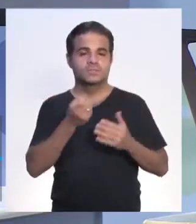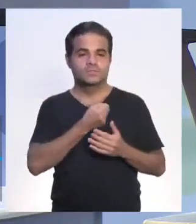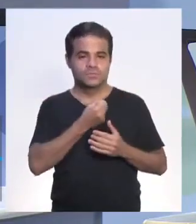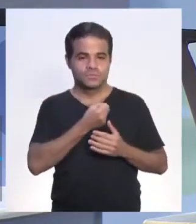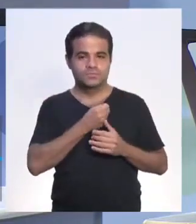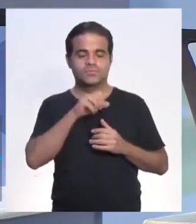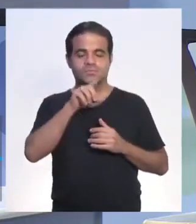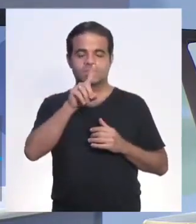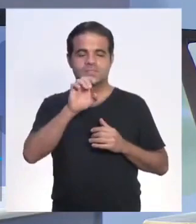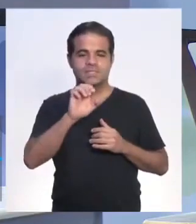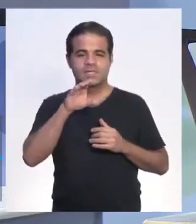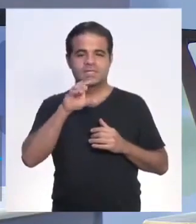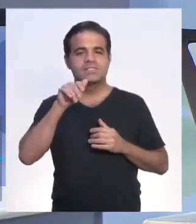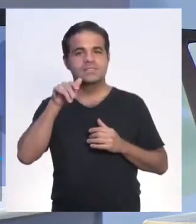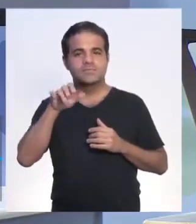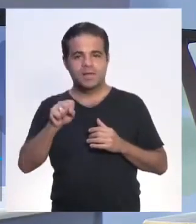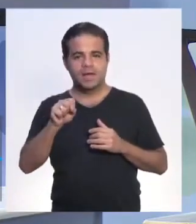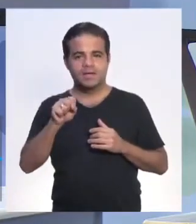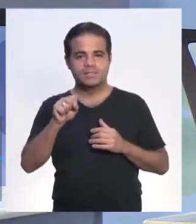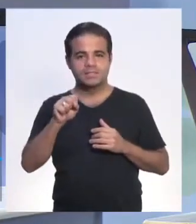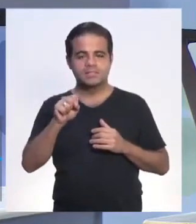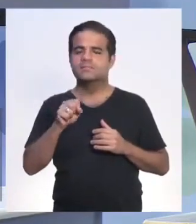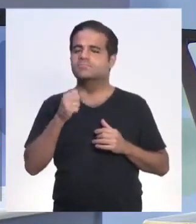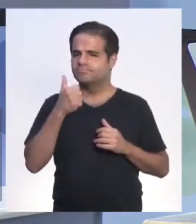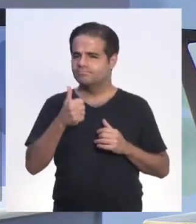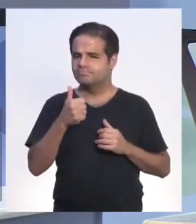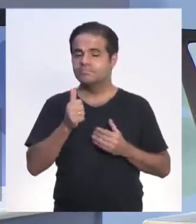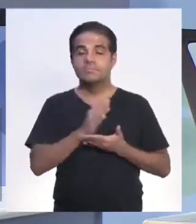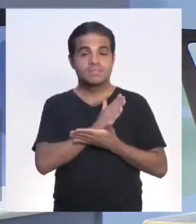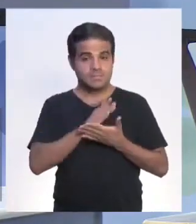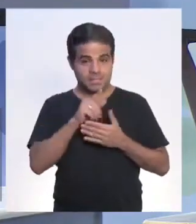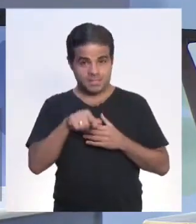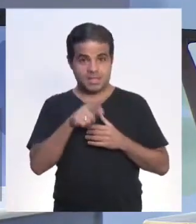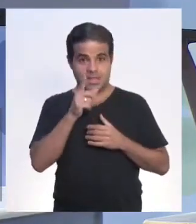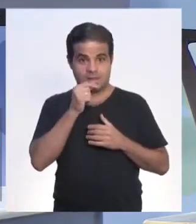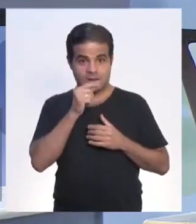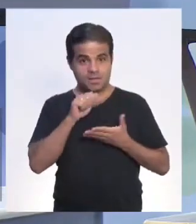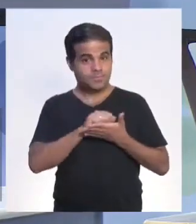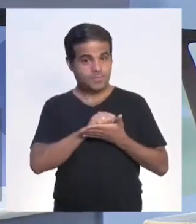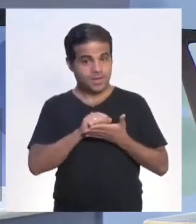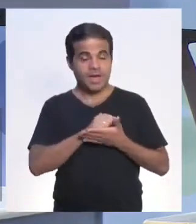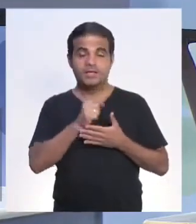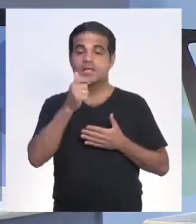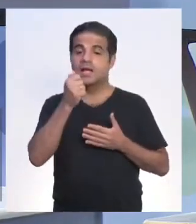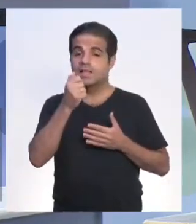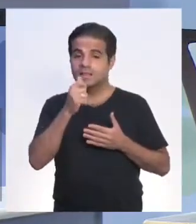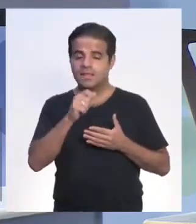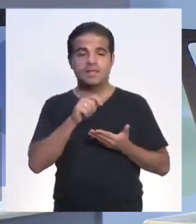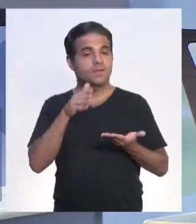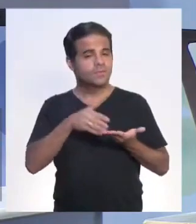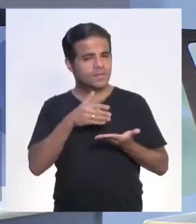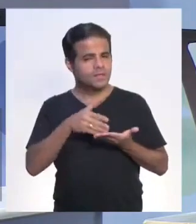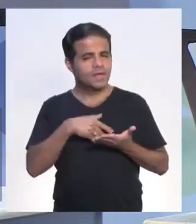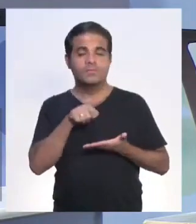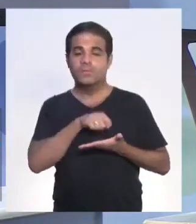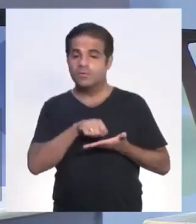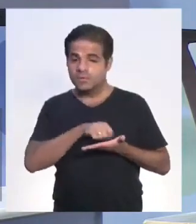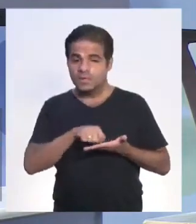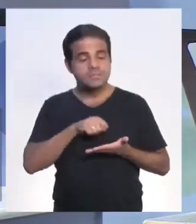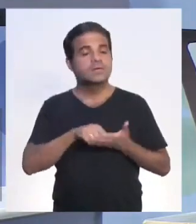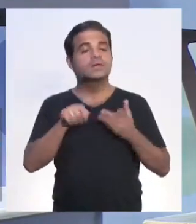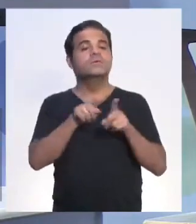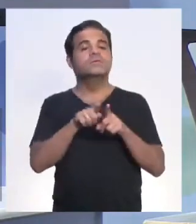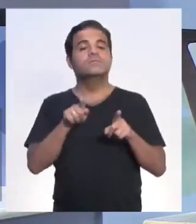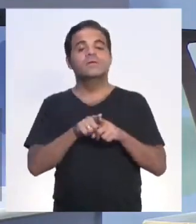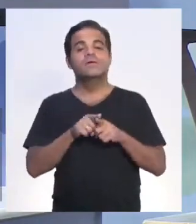números decimais. Muito bem, separe aí lápis, borracha, caneta, um caderno para anotações